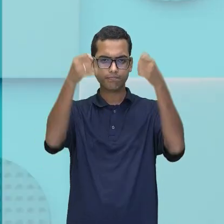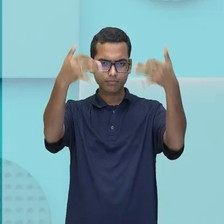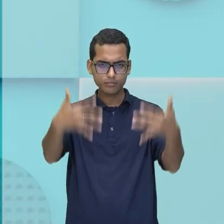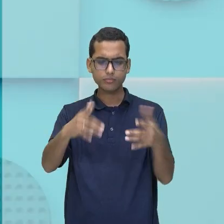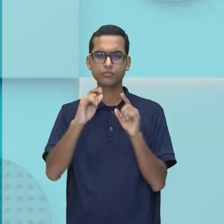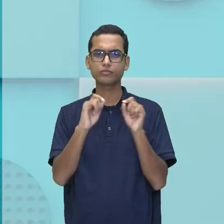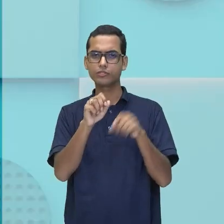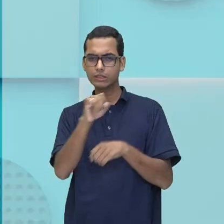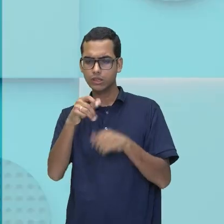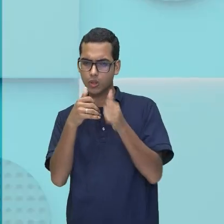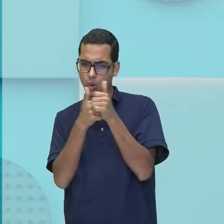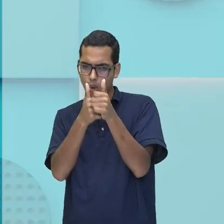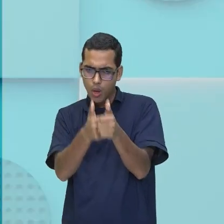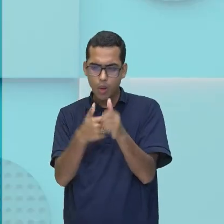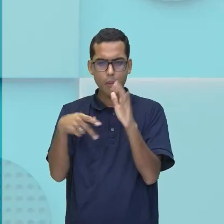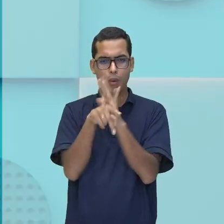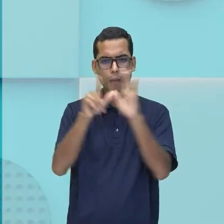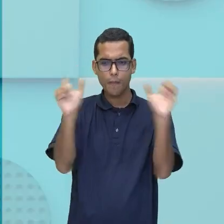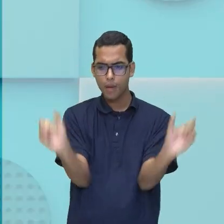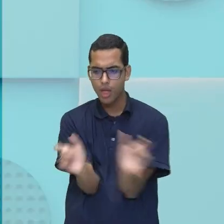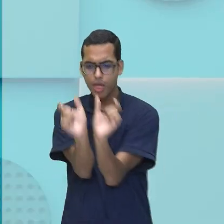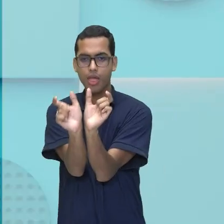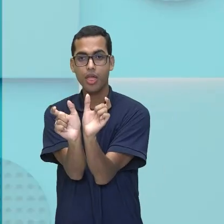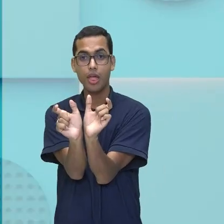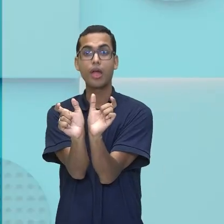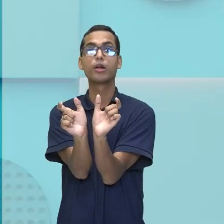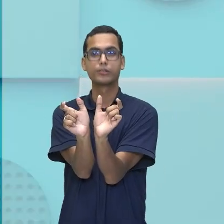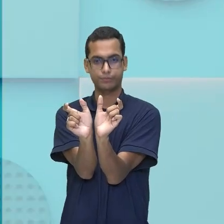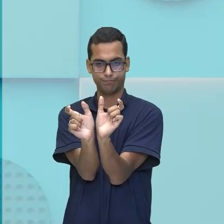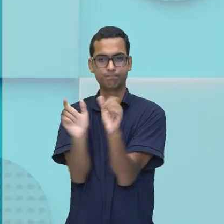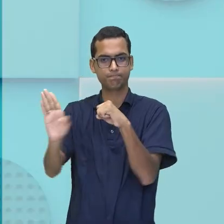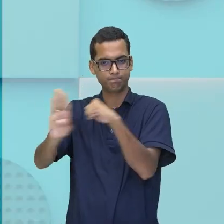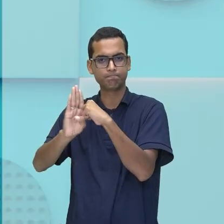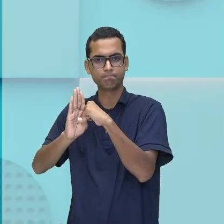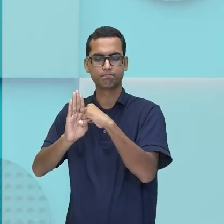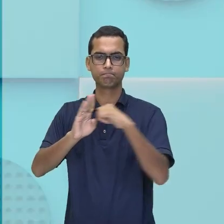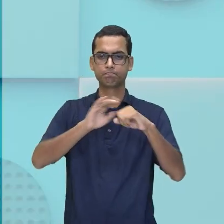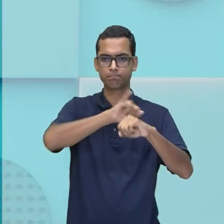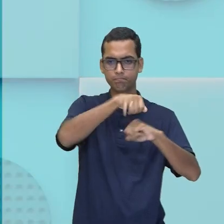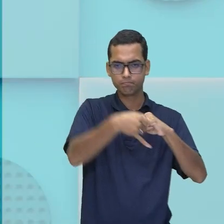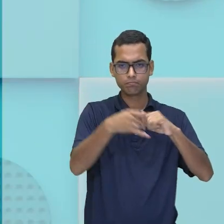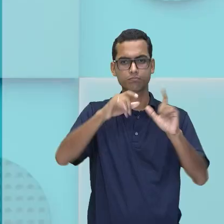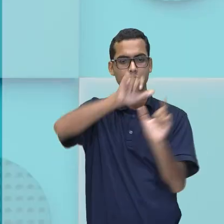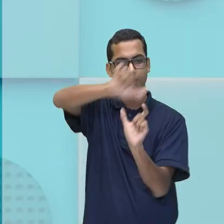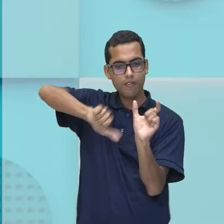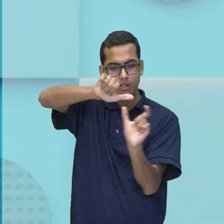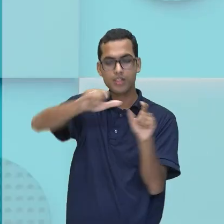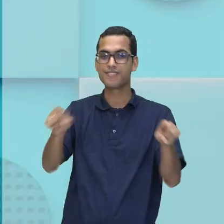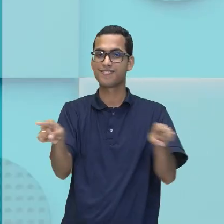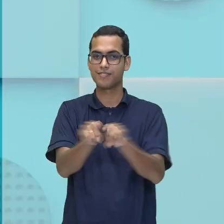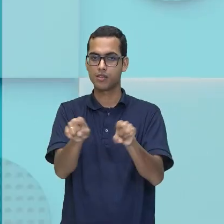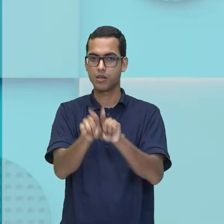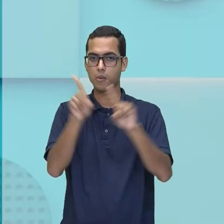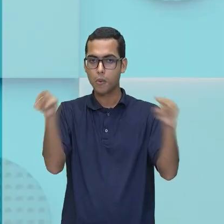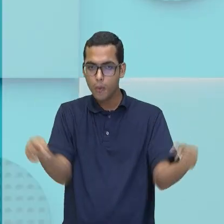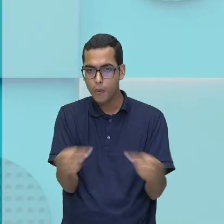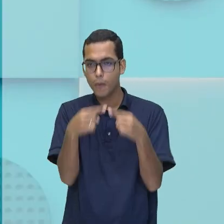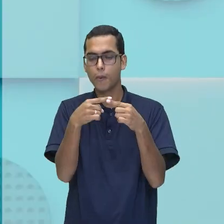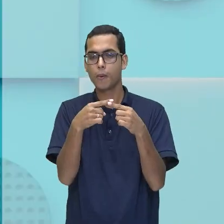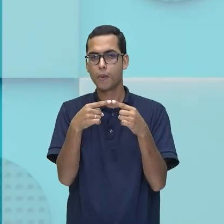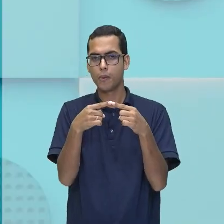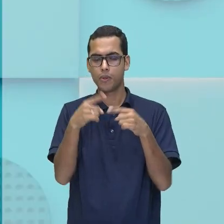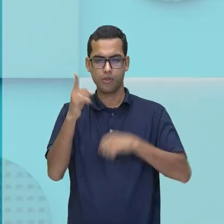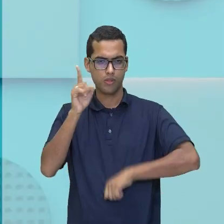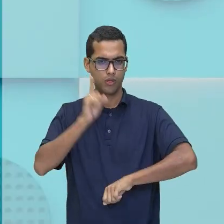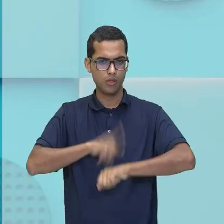se acompanha o substantivo, ele vai flexionar também de acordo com o substantivo que ele acompanha, como a